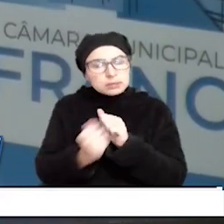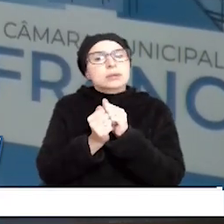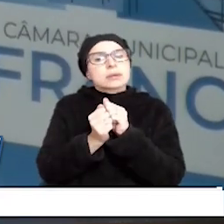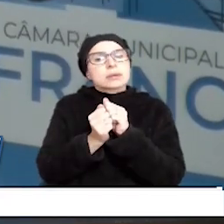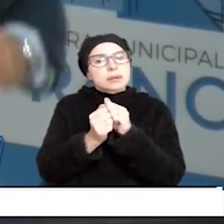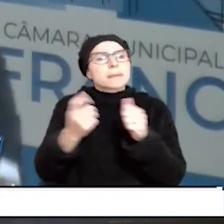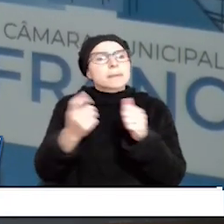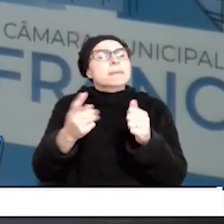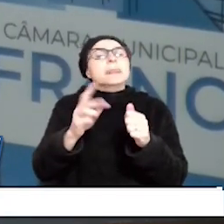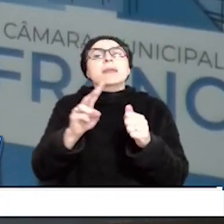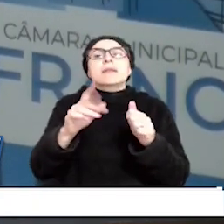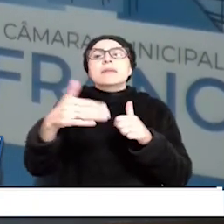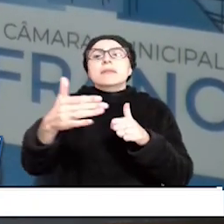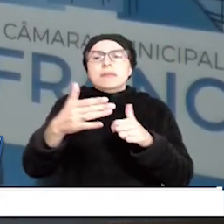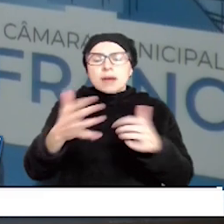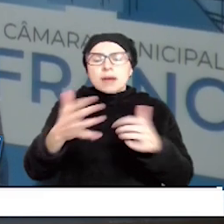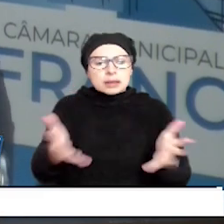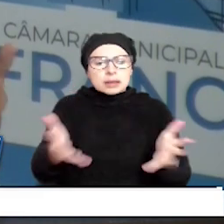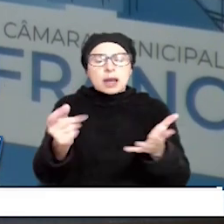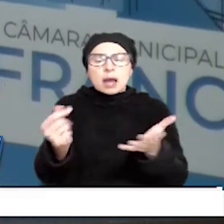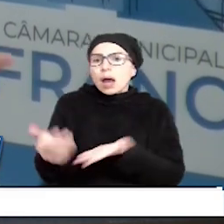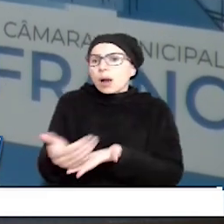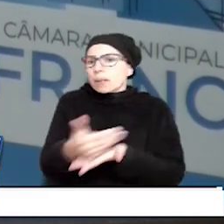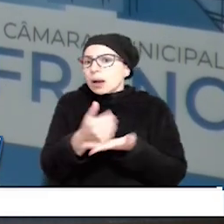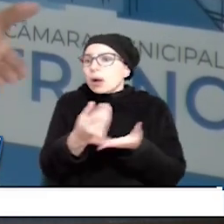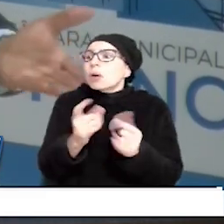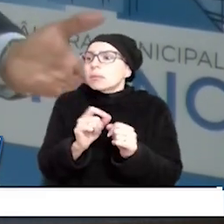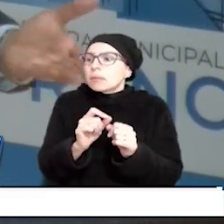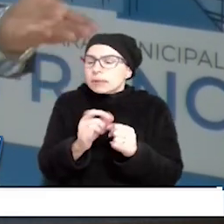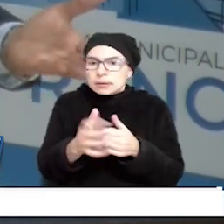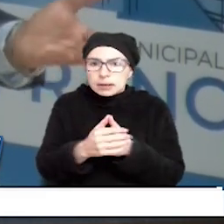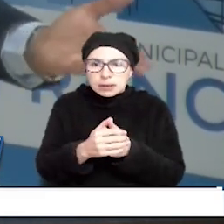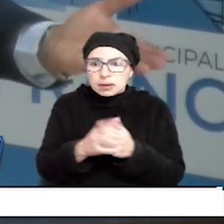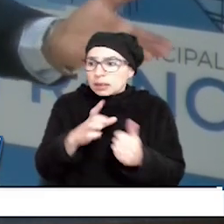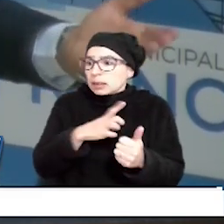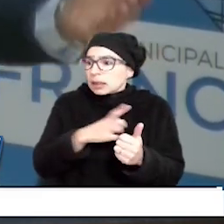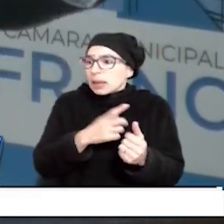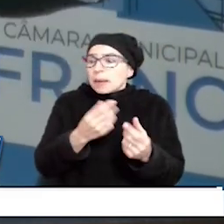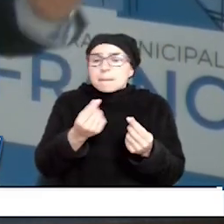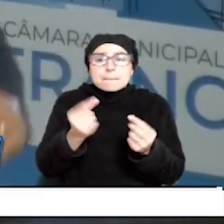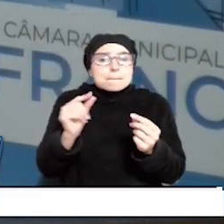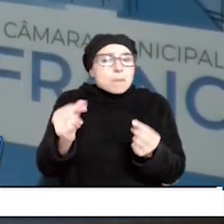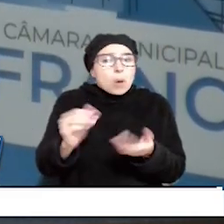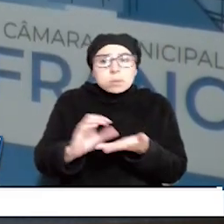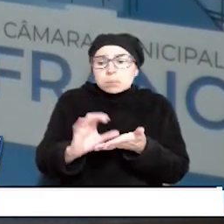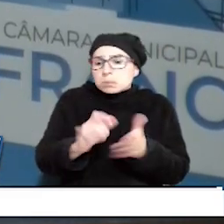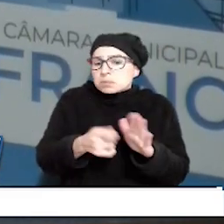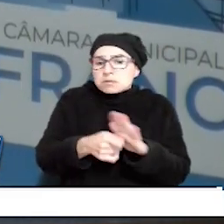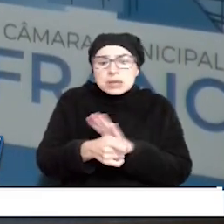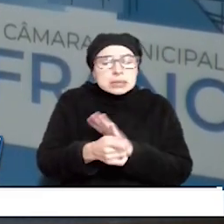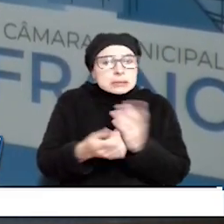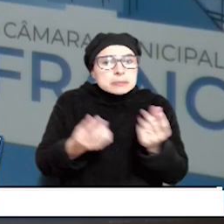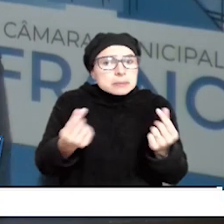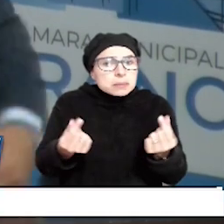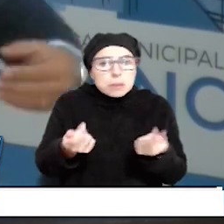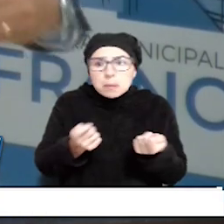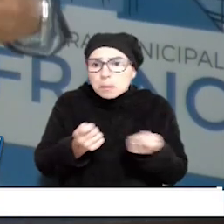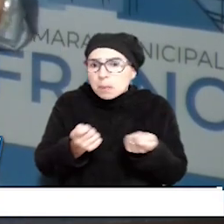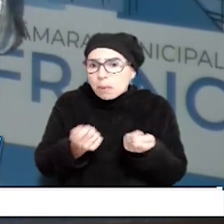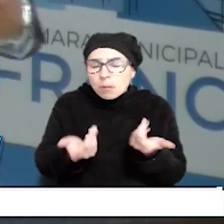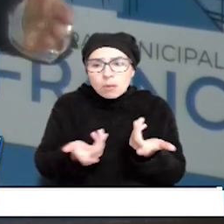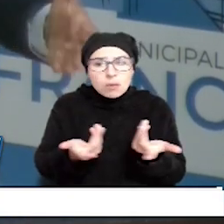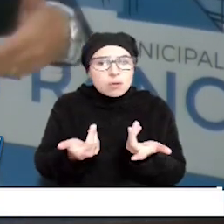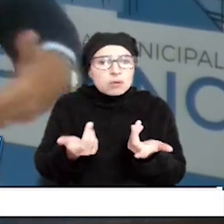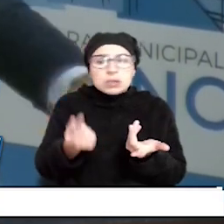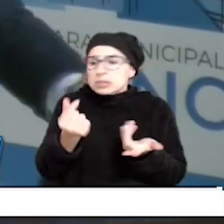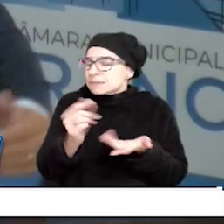vamos fazer para aumentar a nossa arrecadação? Já que nós temos tanto pouco recurso para investir Nós temos muito